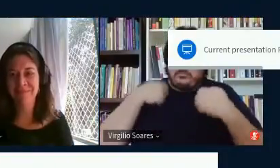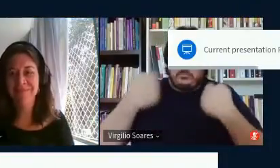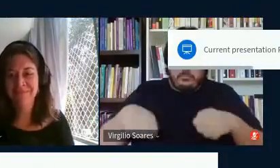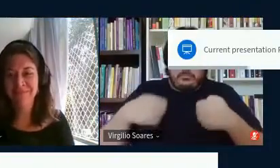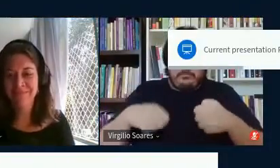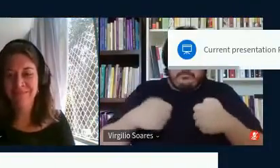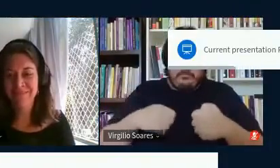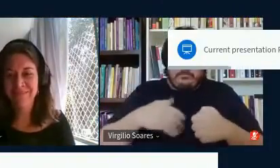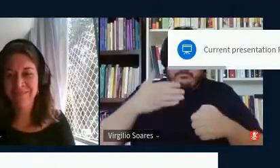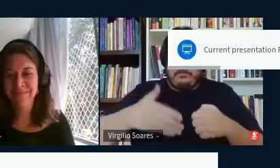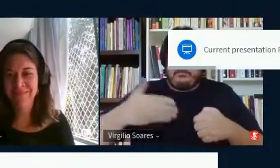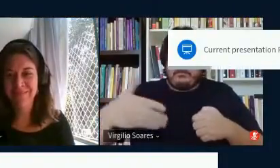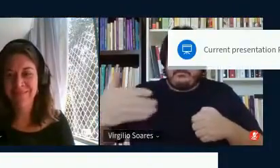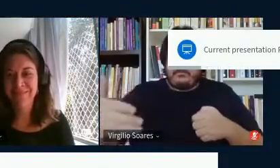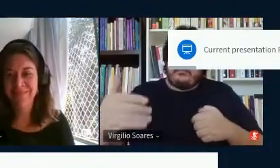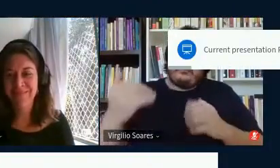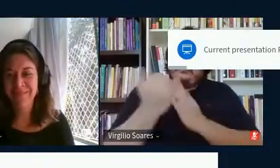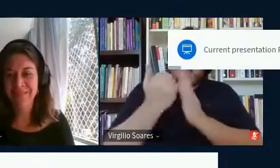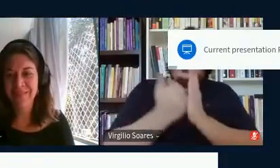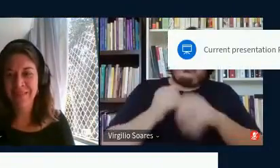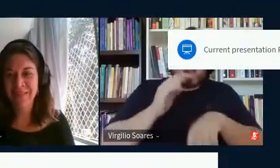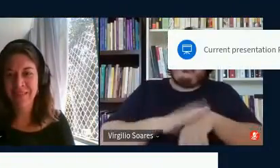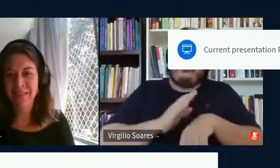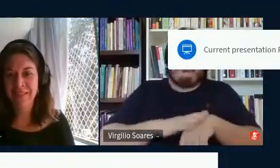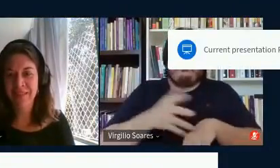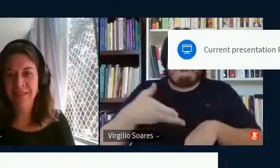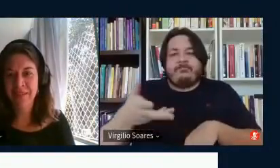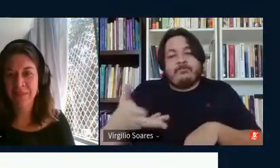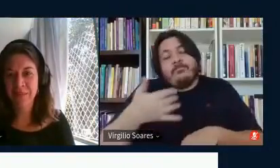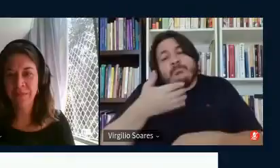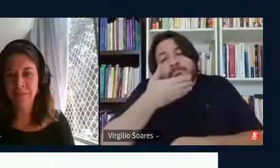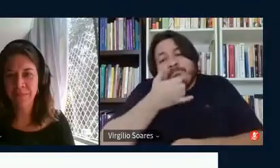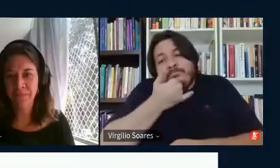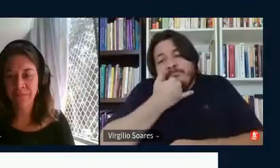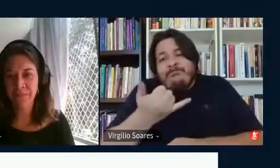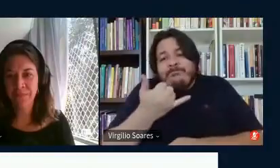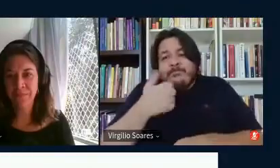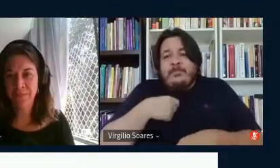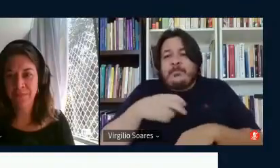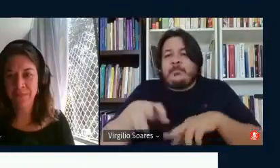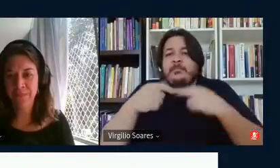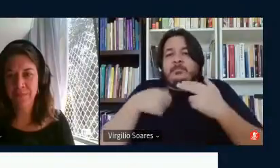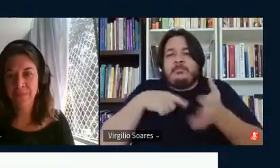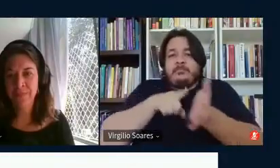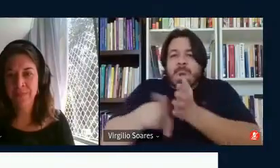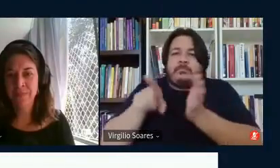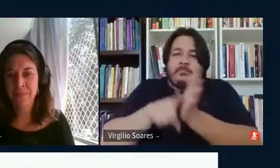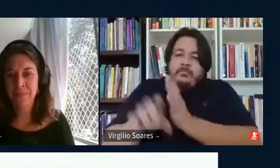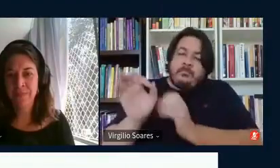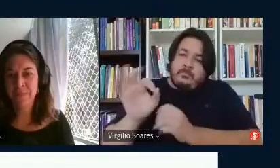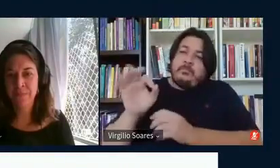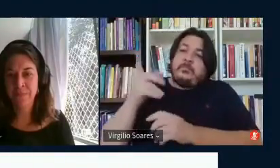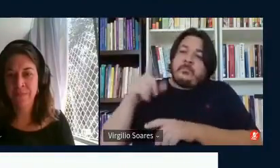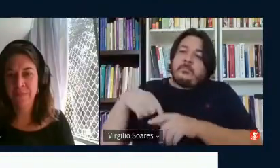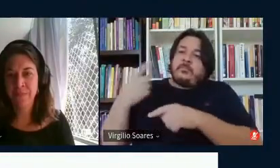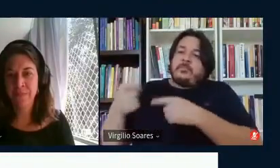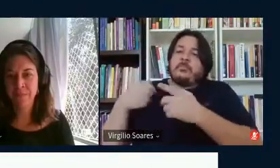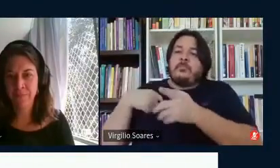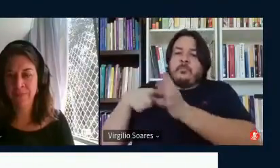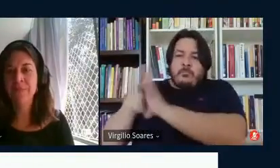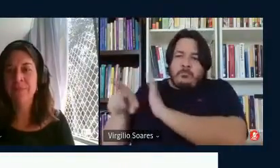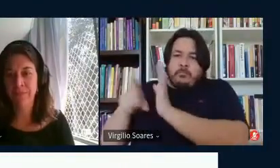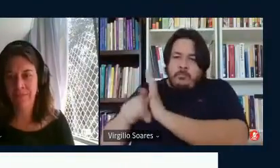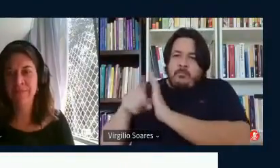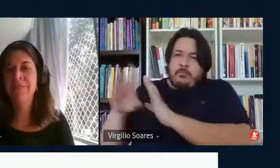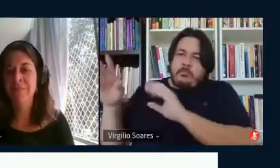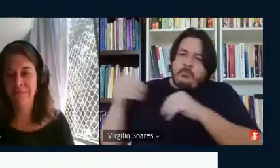o programa, a gente está bastante atrasado. Eu queria pedir desculpa para vocês para não passar as perguntas, mas as perguntas que estiverem no chat, depois nós